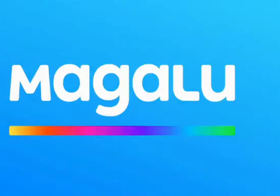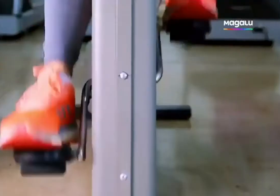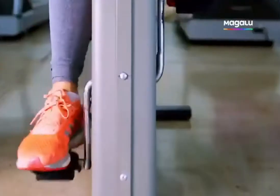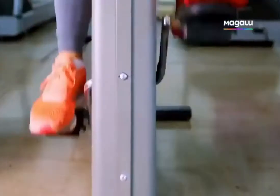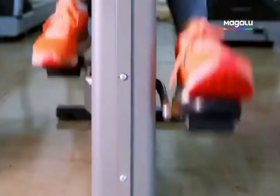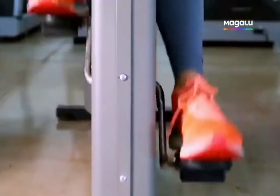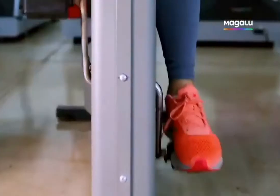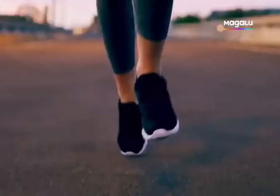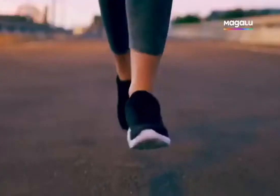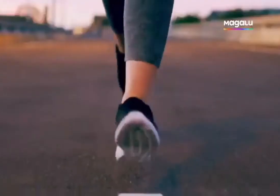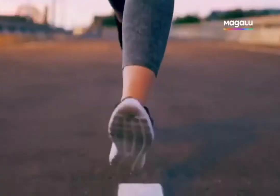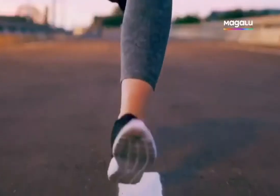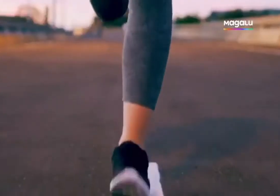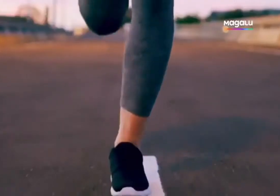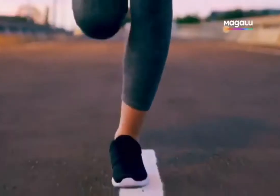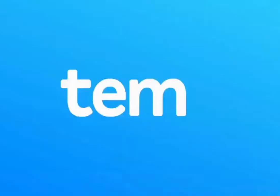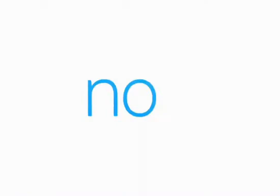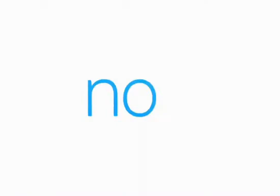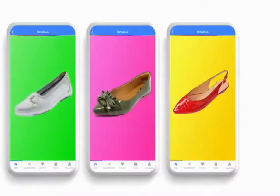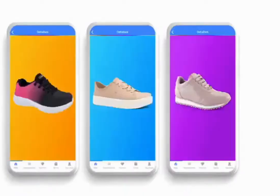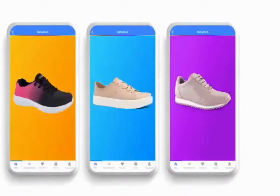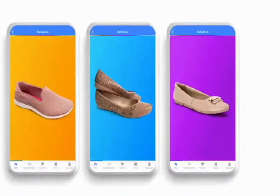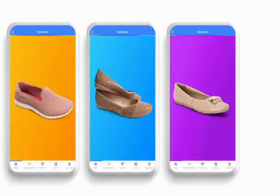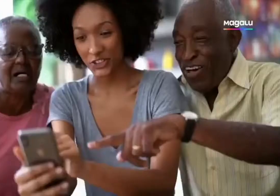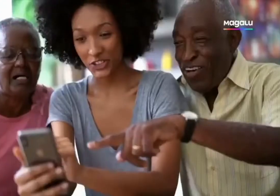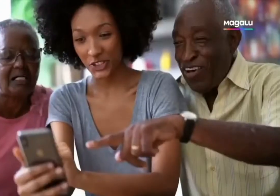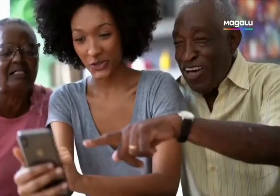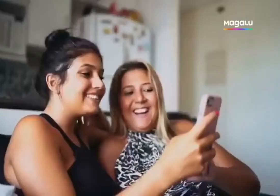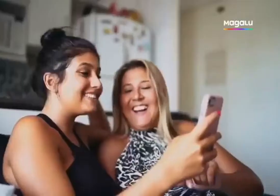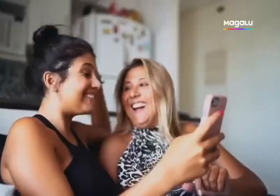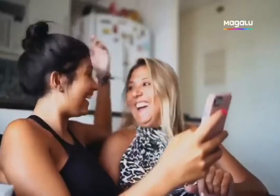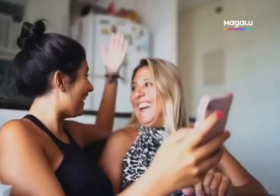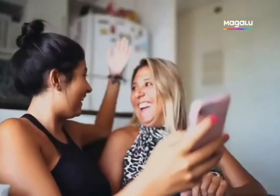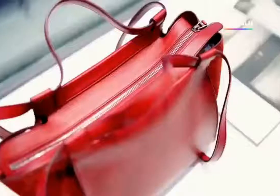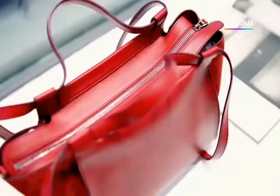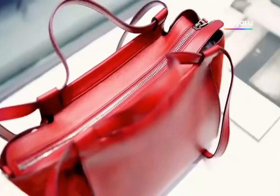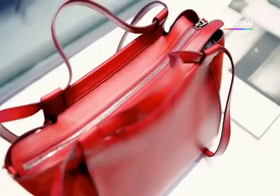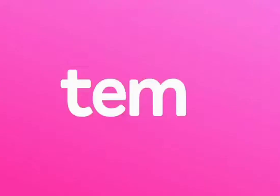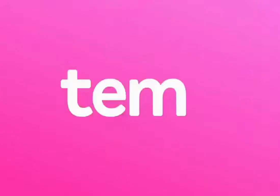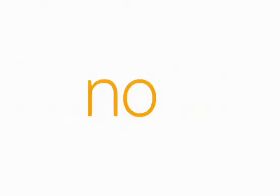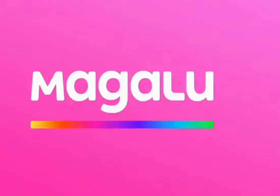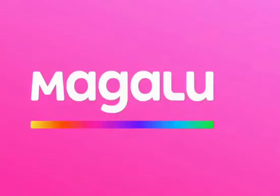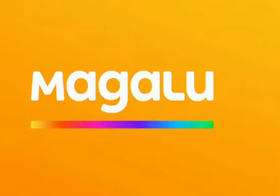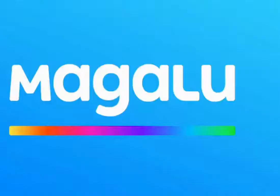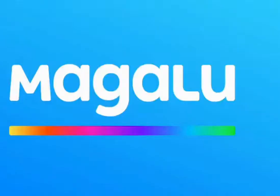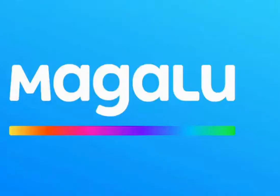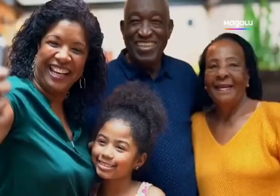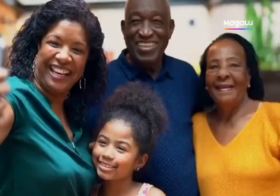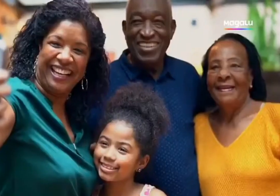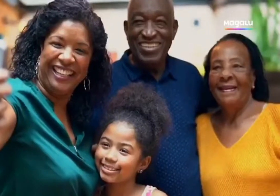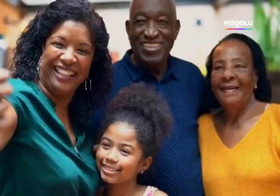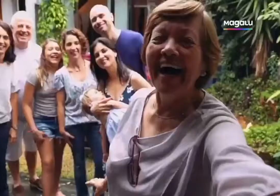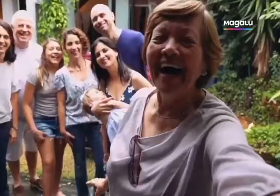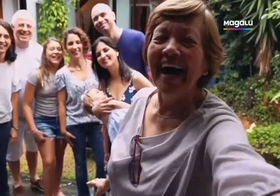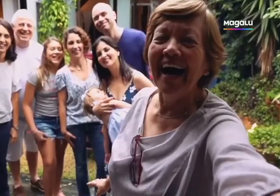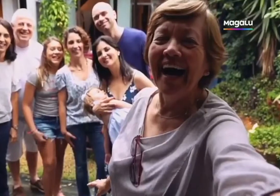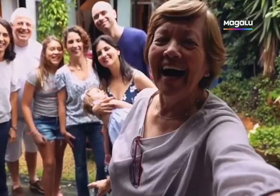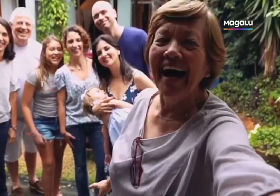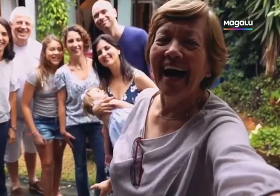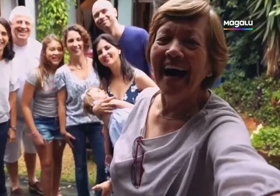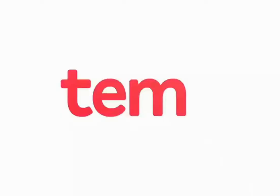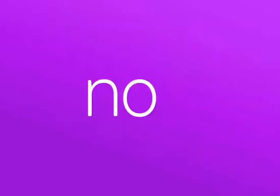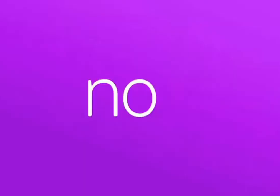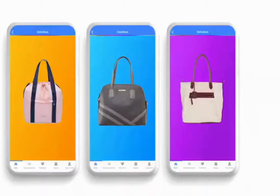Magalu. Tênis tem também, tem no Magalu. Celular e bolsa, tem no Magalu. Pra todas